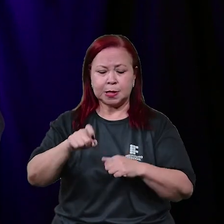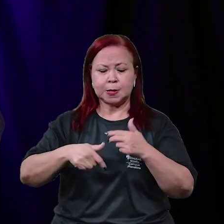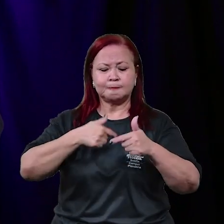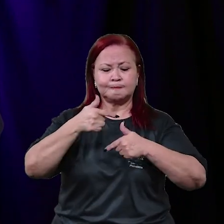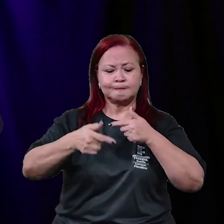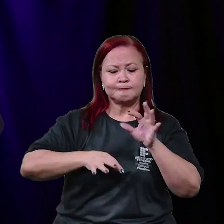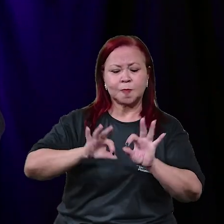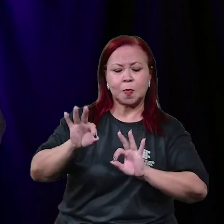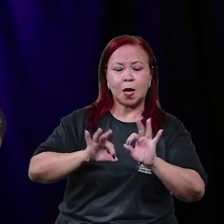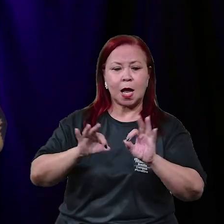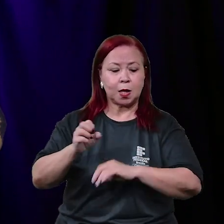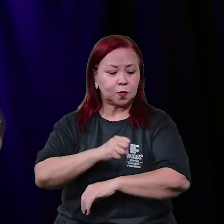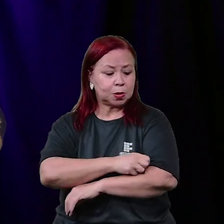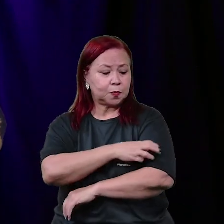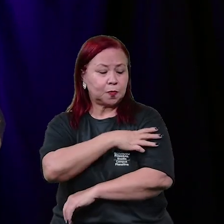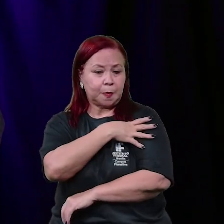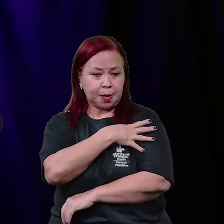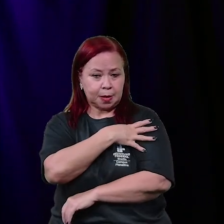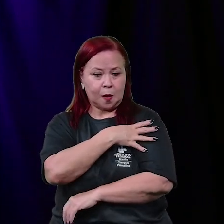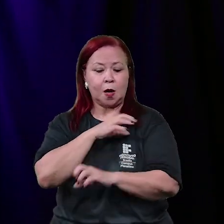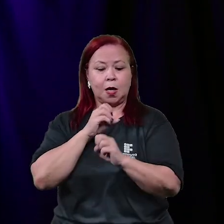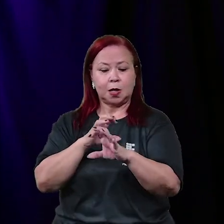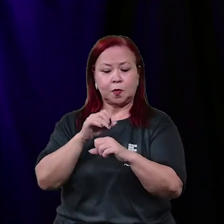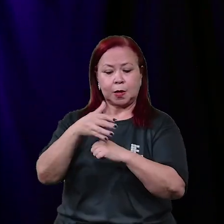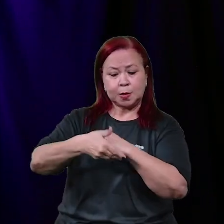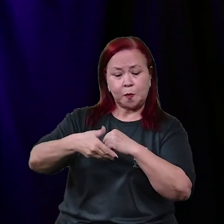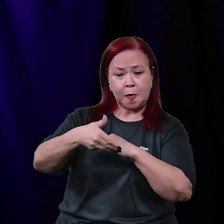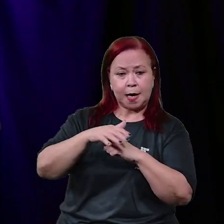e indígena tem que ser, né, trabalhado no